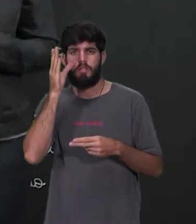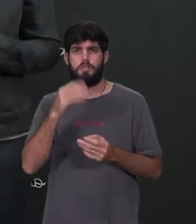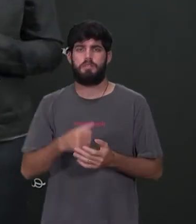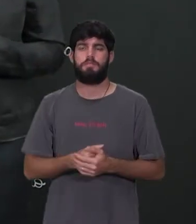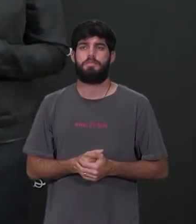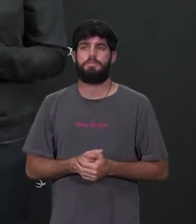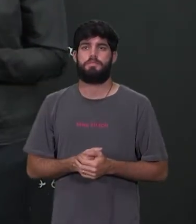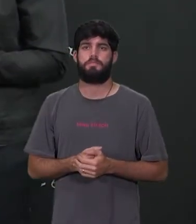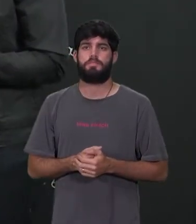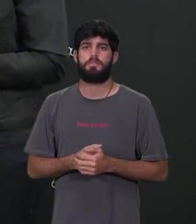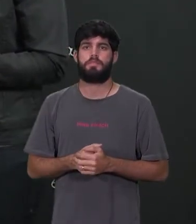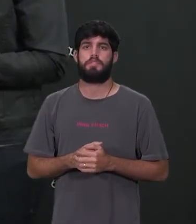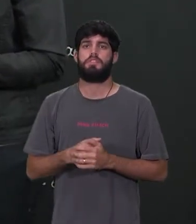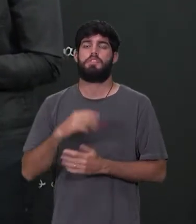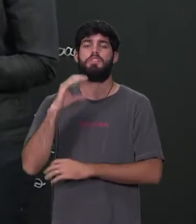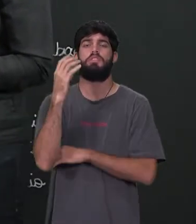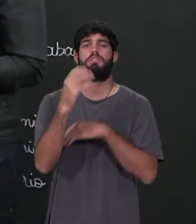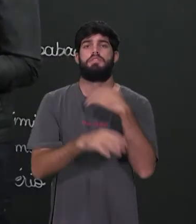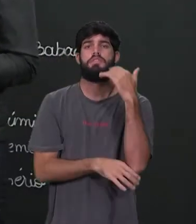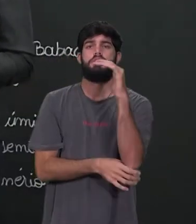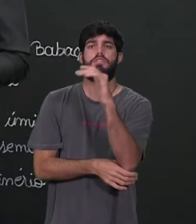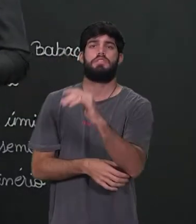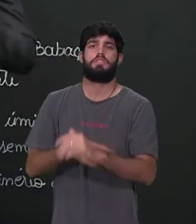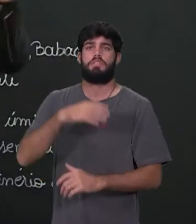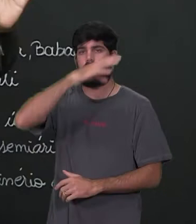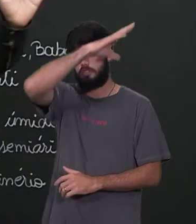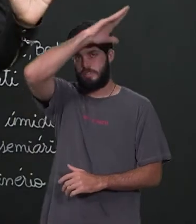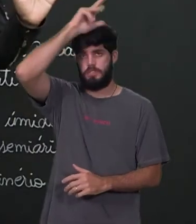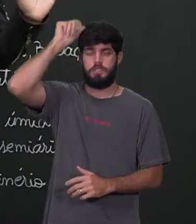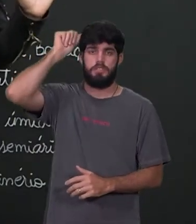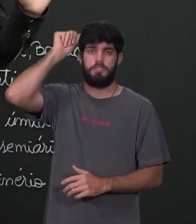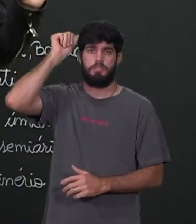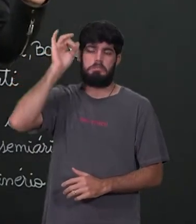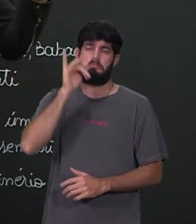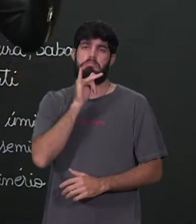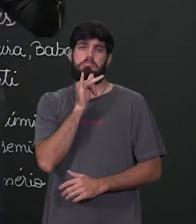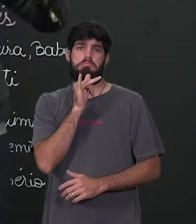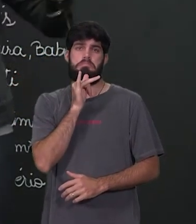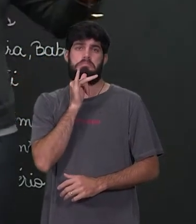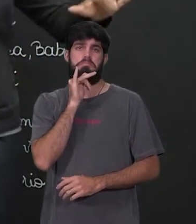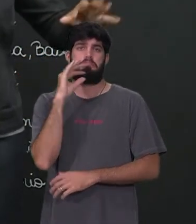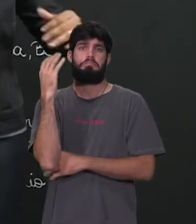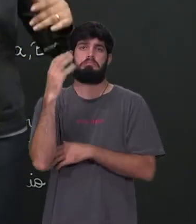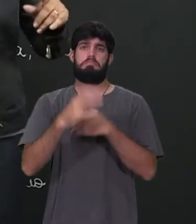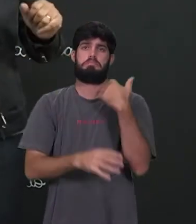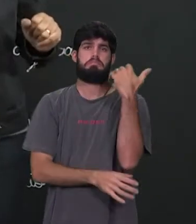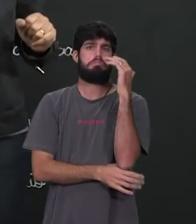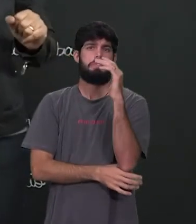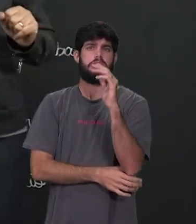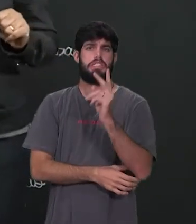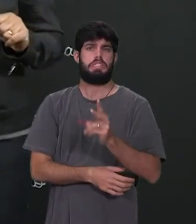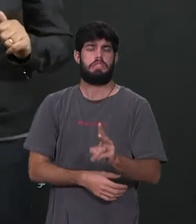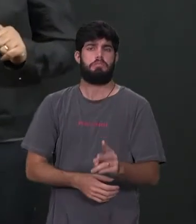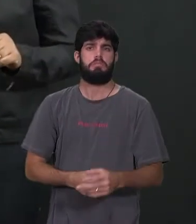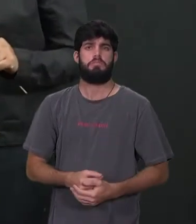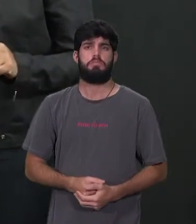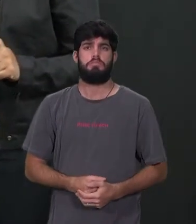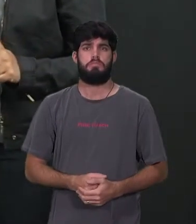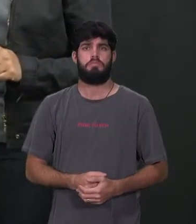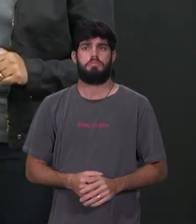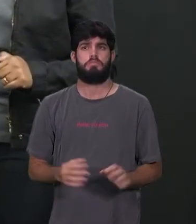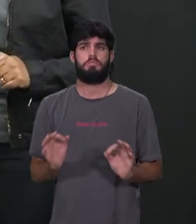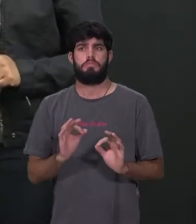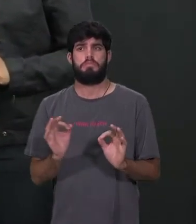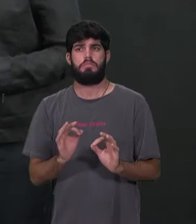vegetação da floresta amazônica, que você pensa assim, é floresta, é sempre árvore e tal. E é variado. Eu destaquei